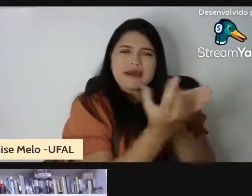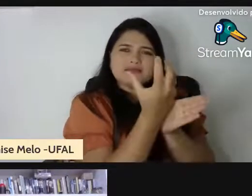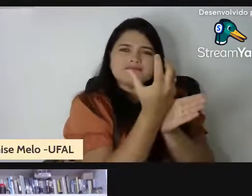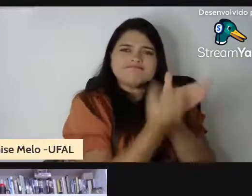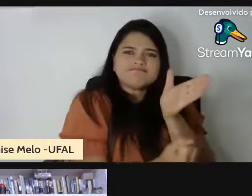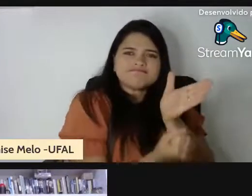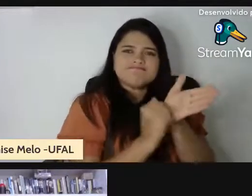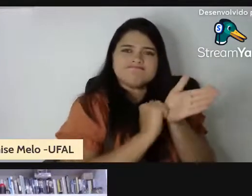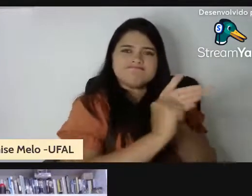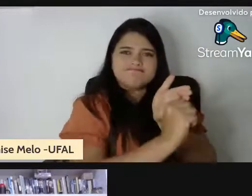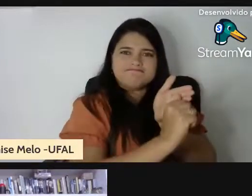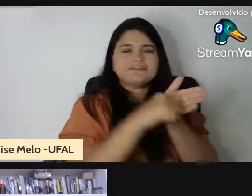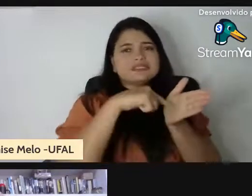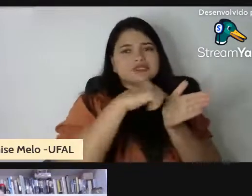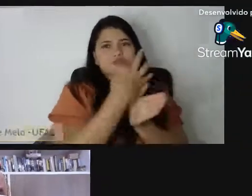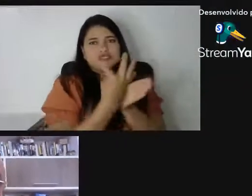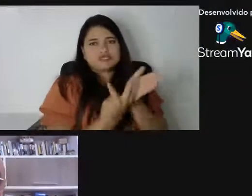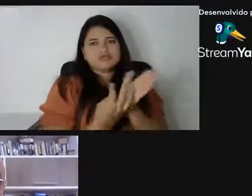apagamentos.